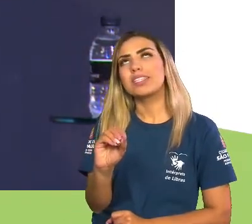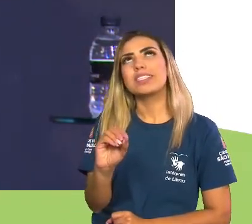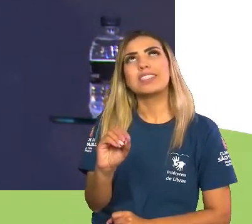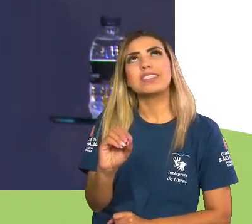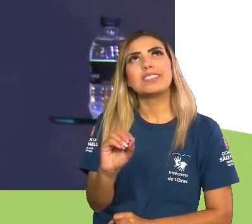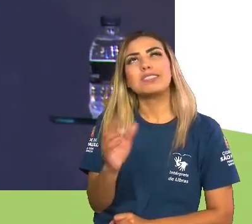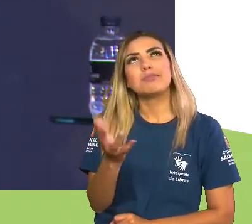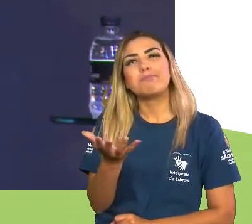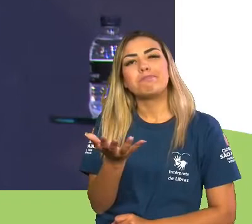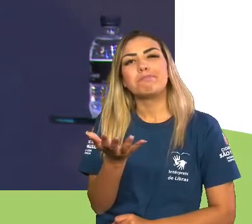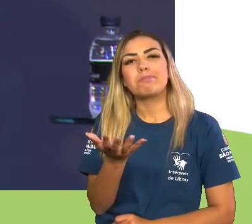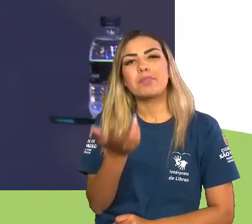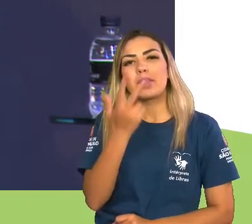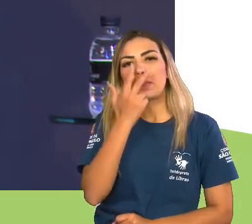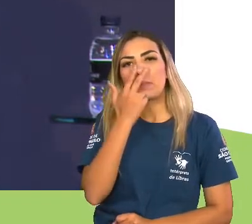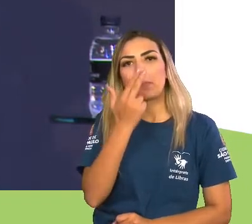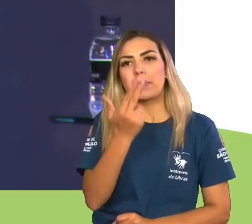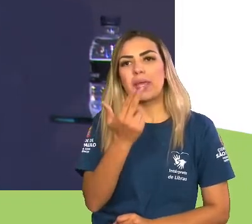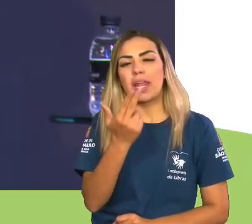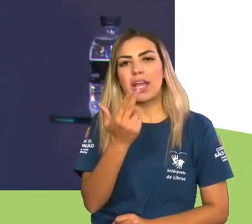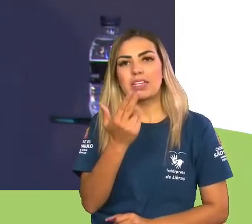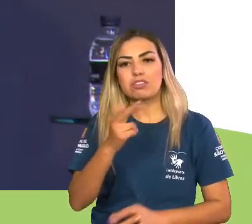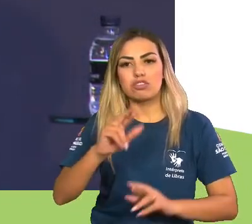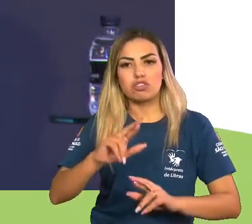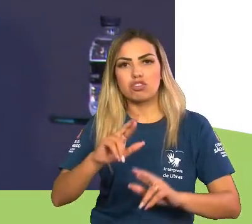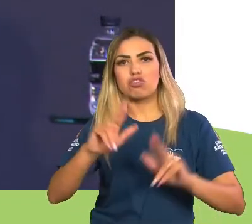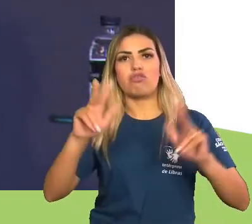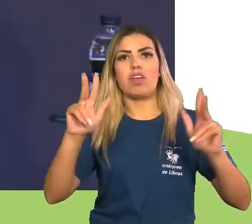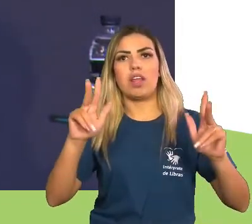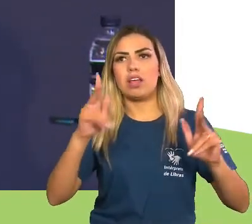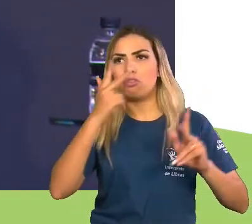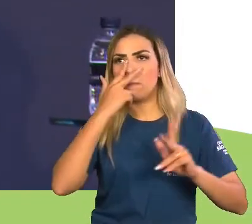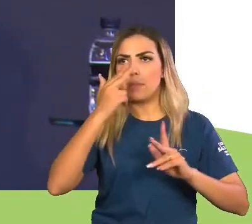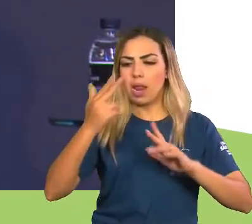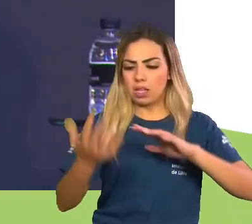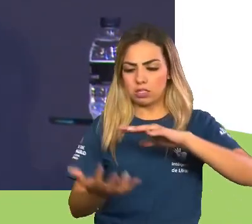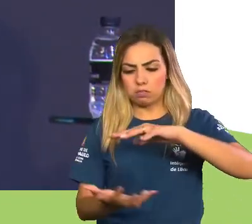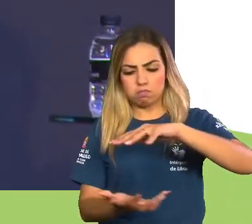Raro é um... Cada um é um planeta. É um planeta raro.